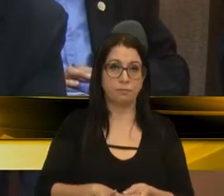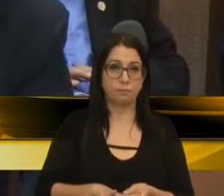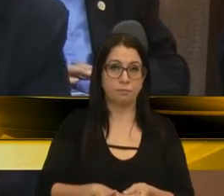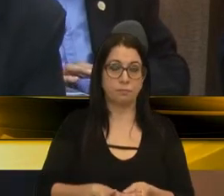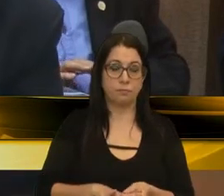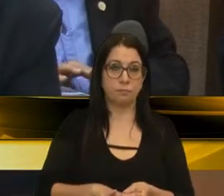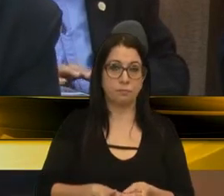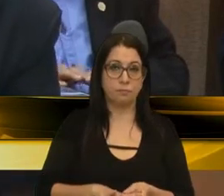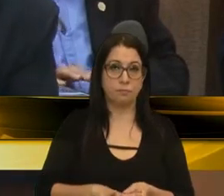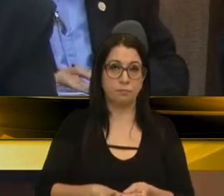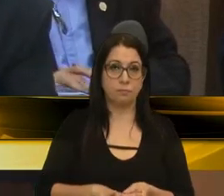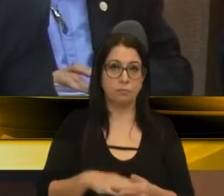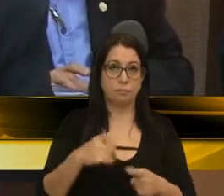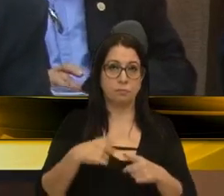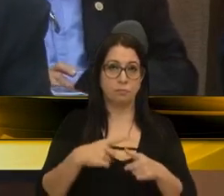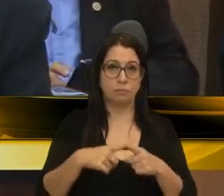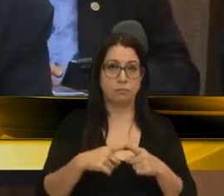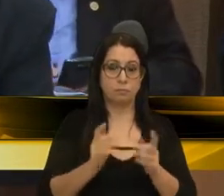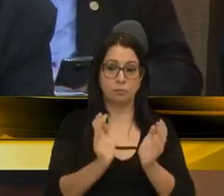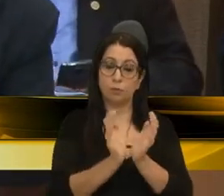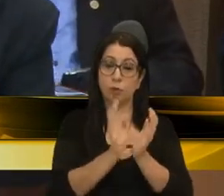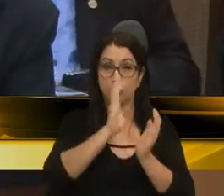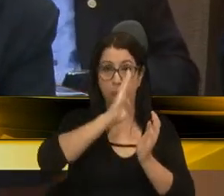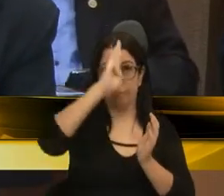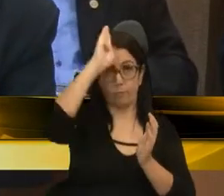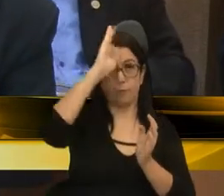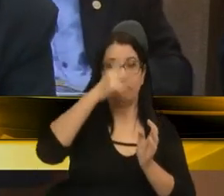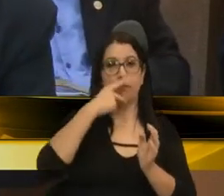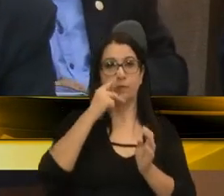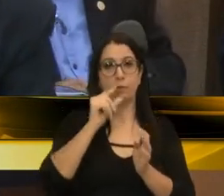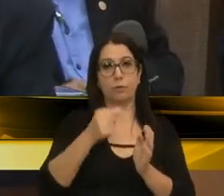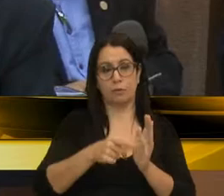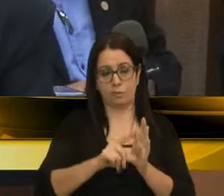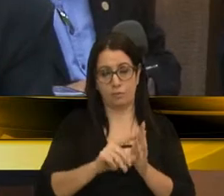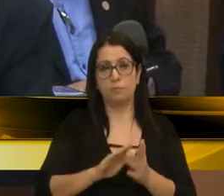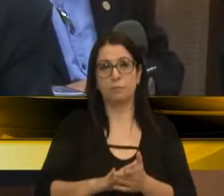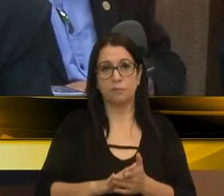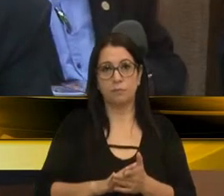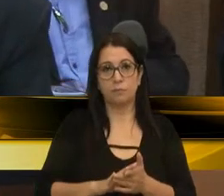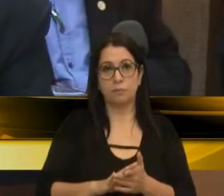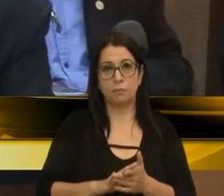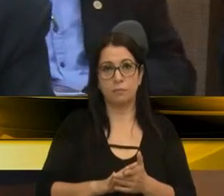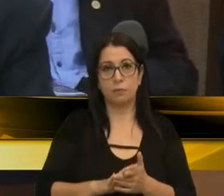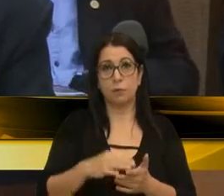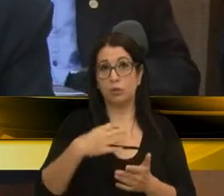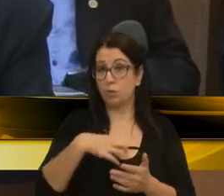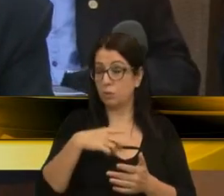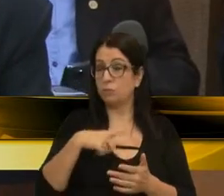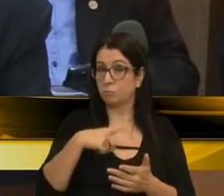quê? Corpo de Bombeiros, como relatei na tribuna há pouco tempo, da forma que está.